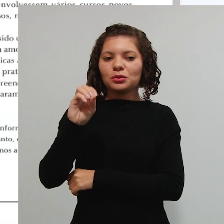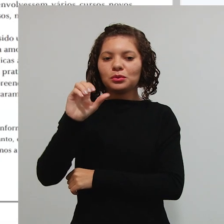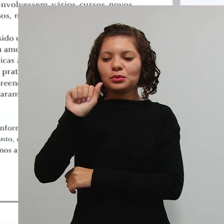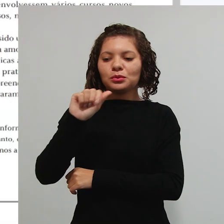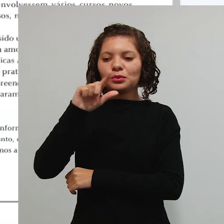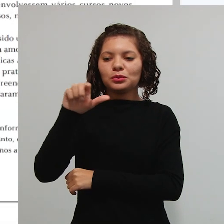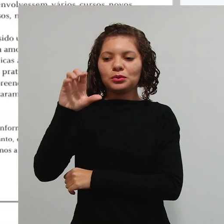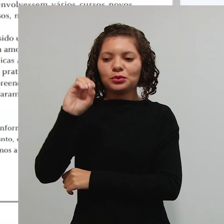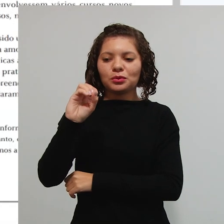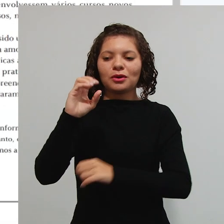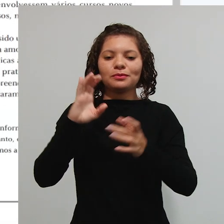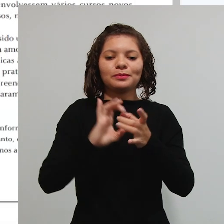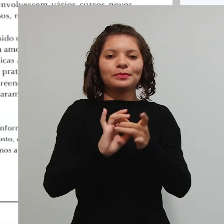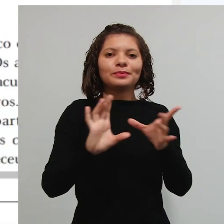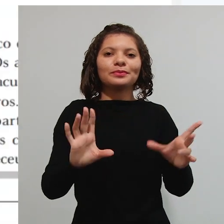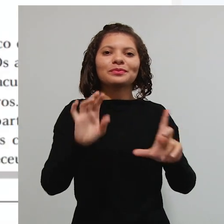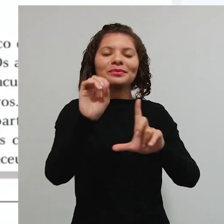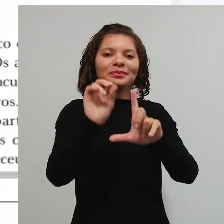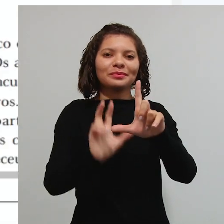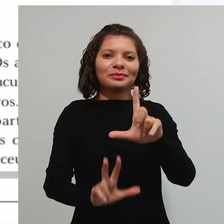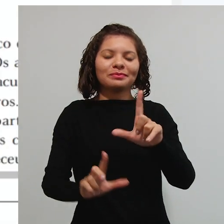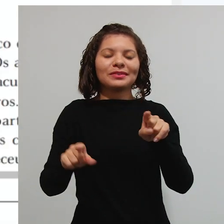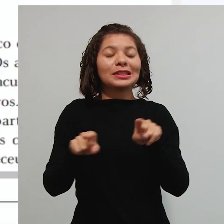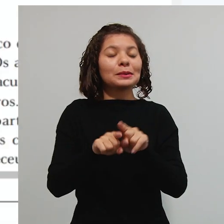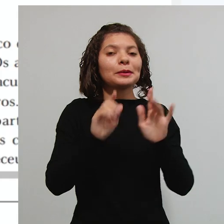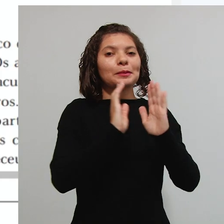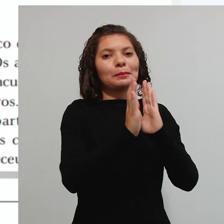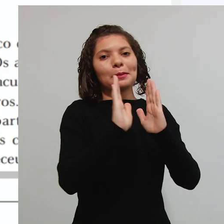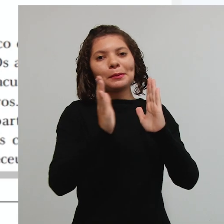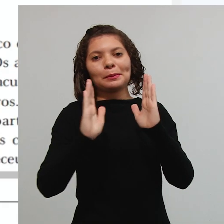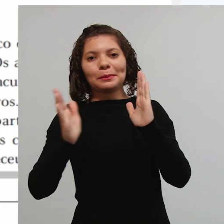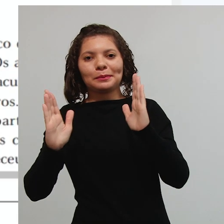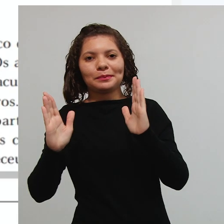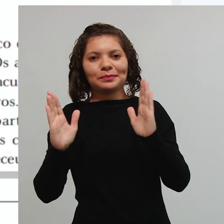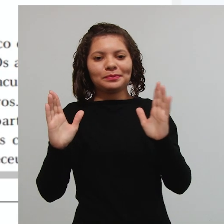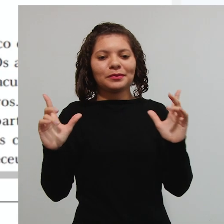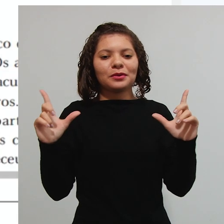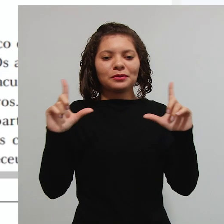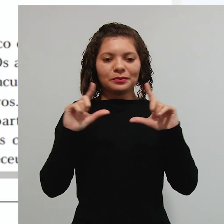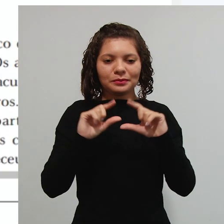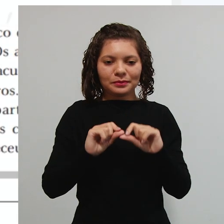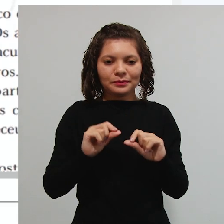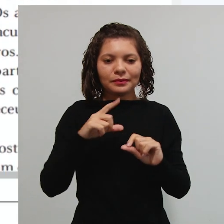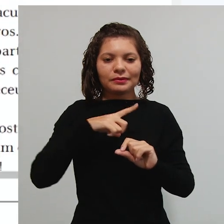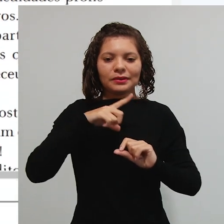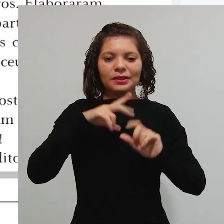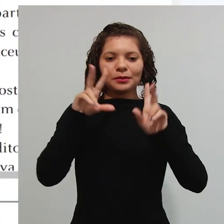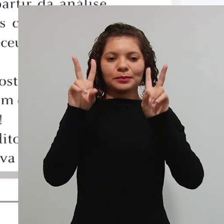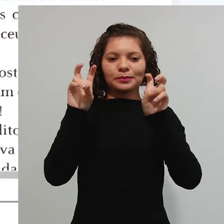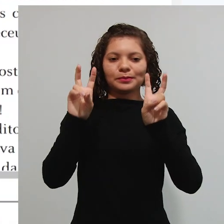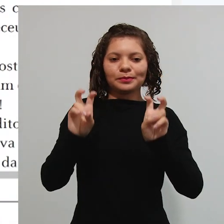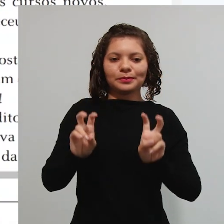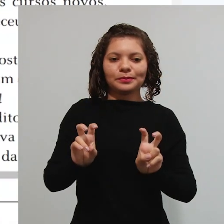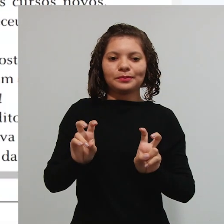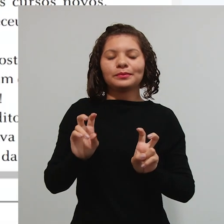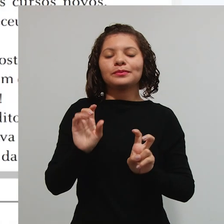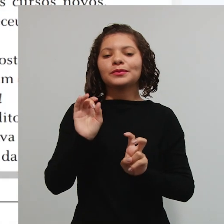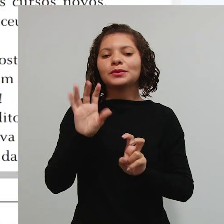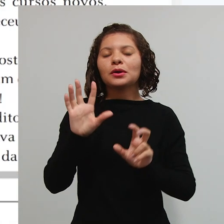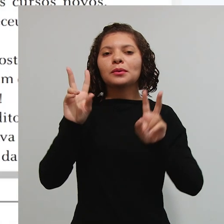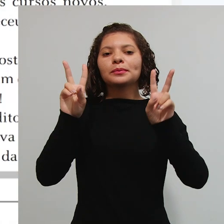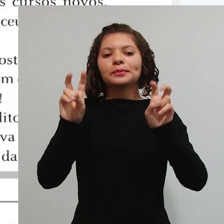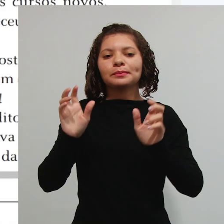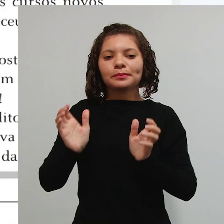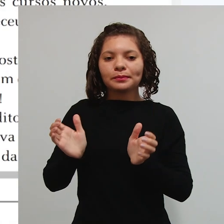no nosso ambiente virtual e na biblioteca. Vou fechar aqui o menu e aí, olha, tem um trecho aqui que é só sobre grupo